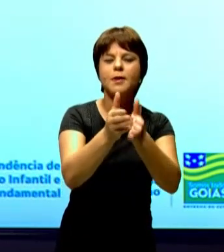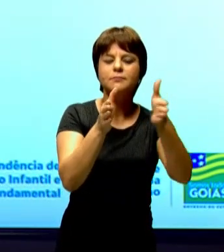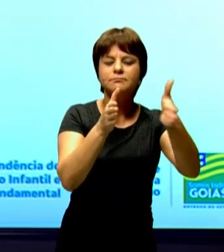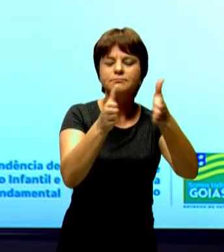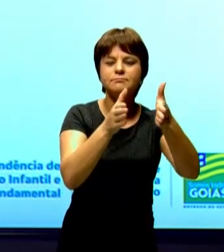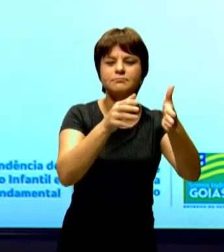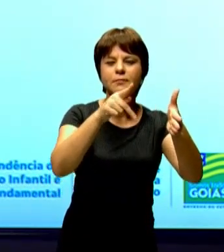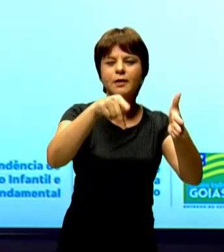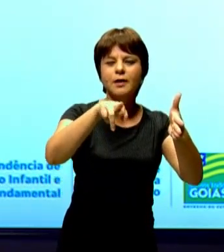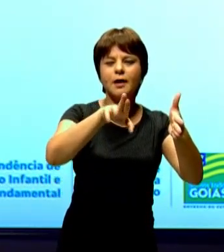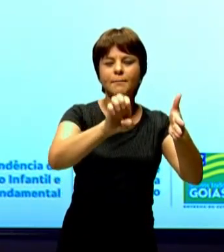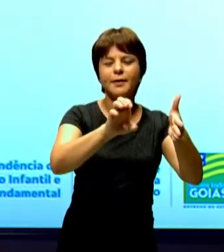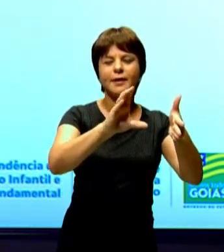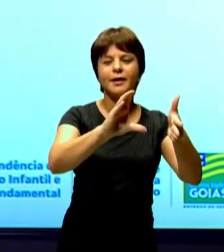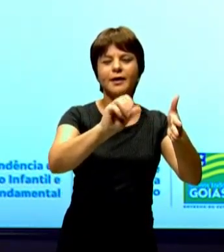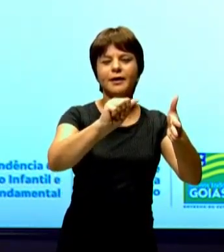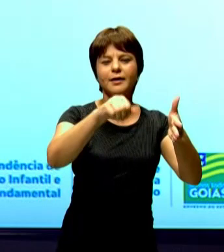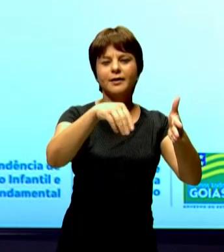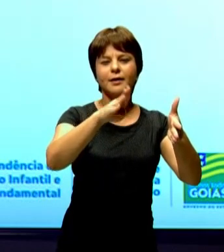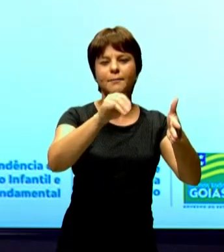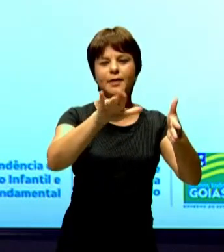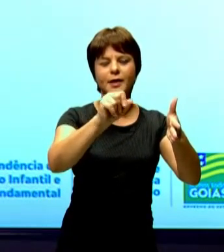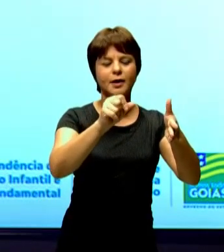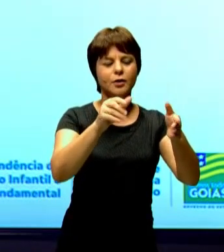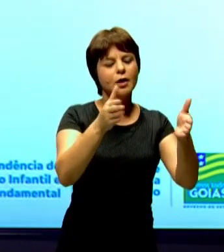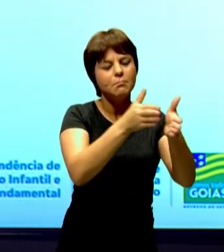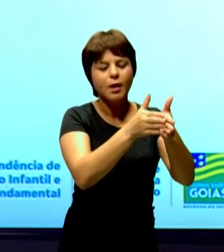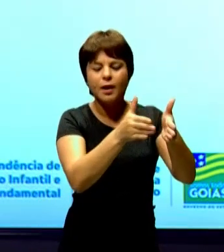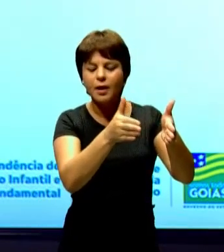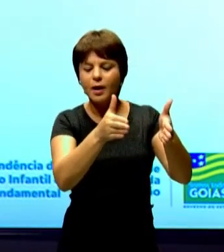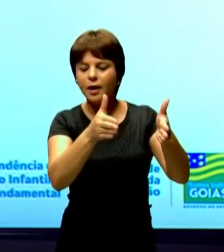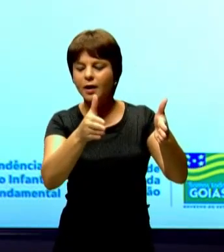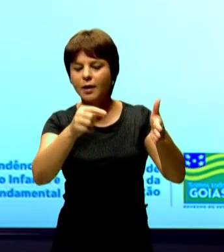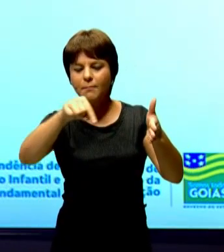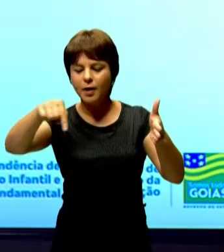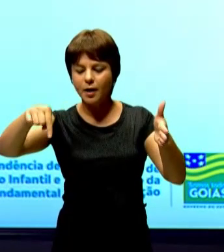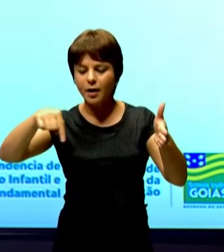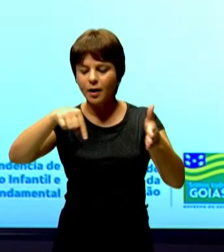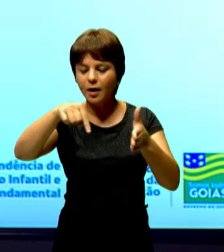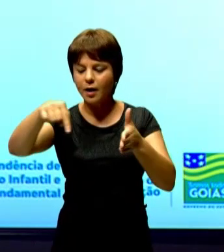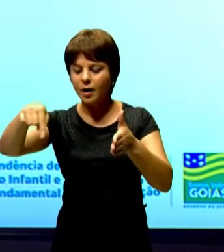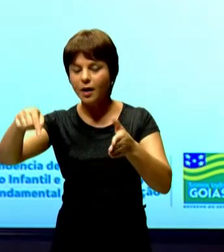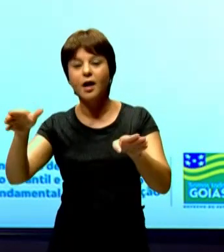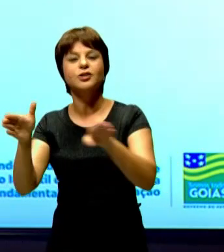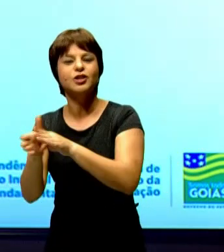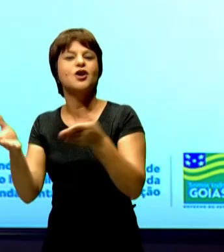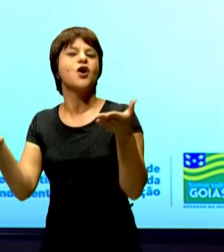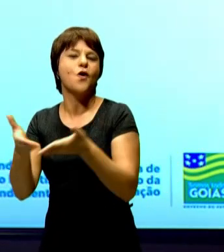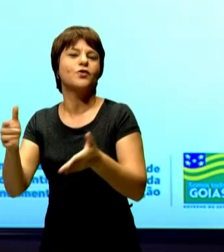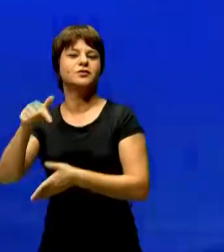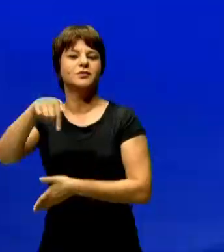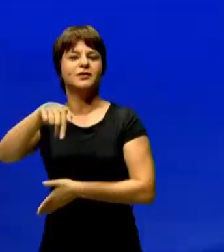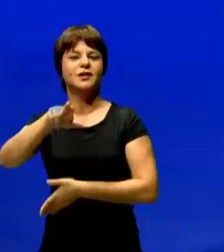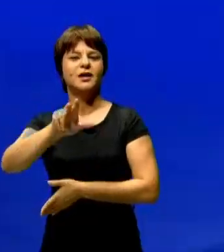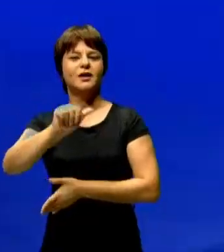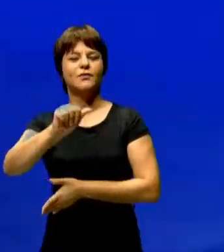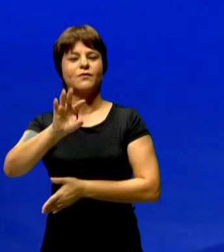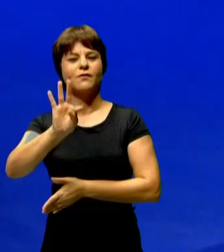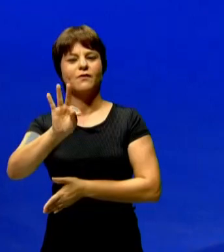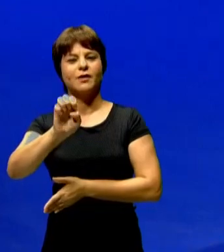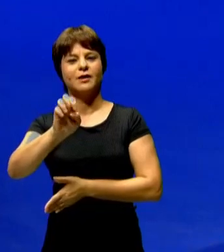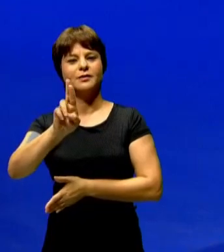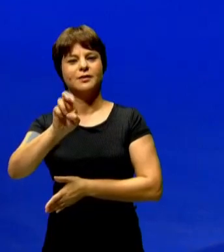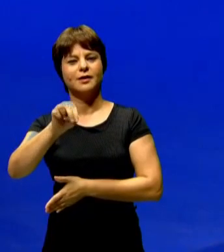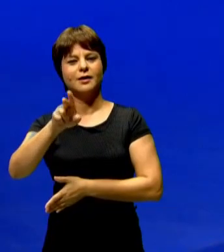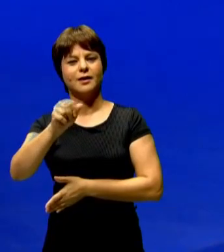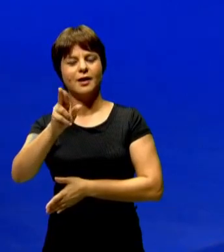de pré-cambriano, até chegar na atualidade em que nós estamos no quaternário. Essa escala temporal, ela é dividida